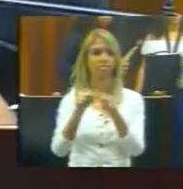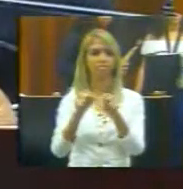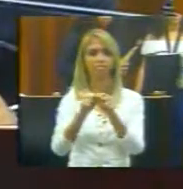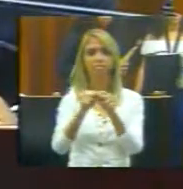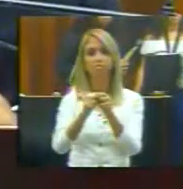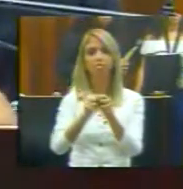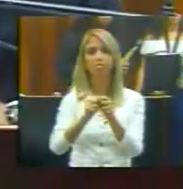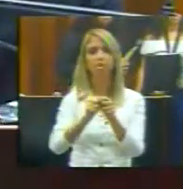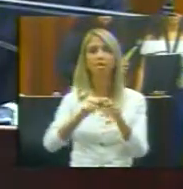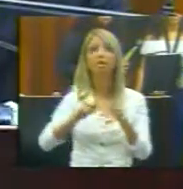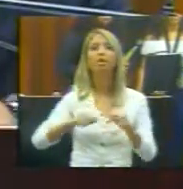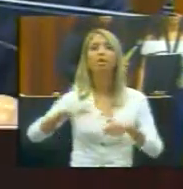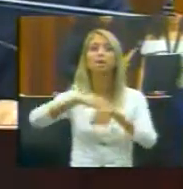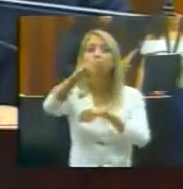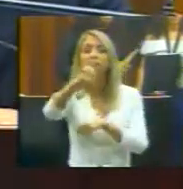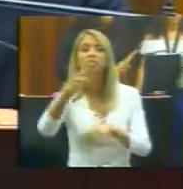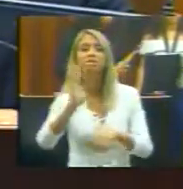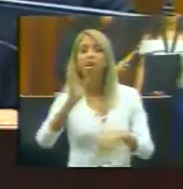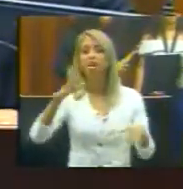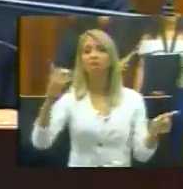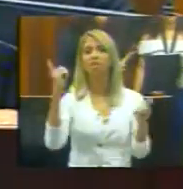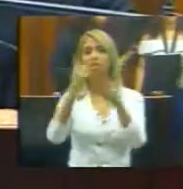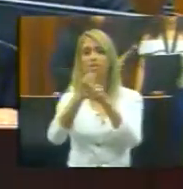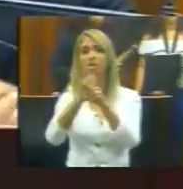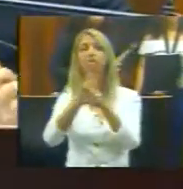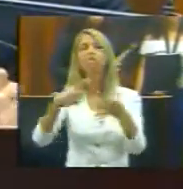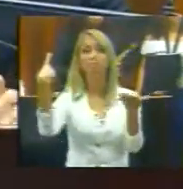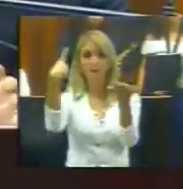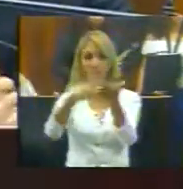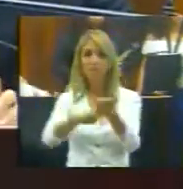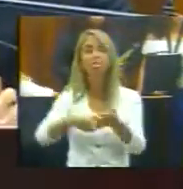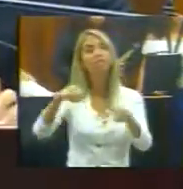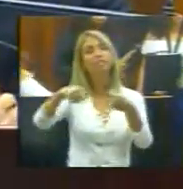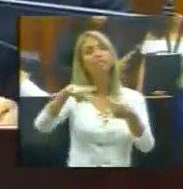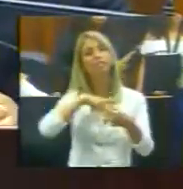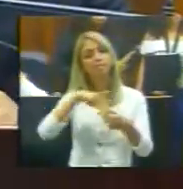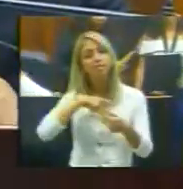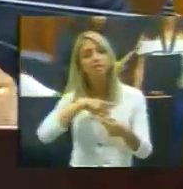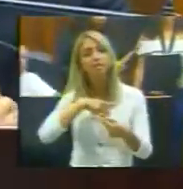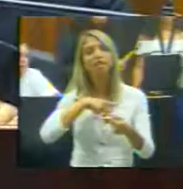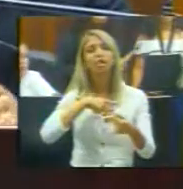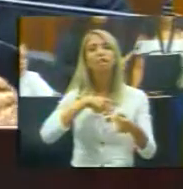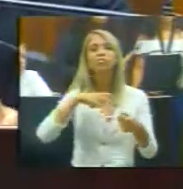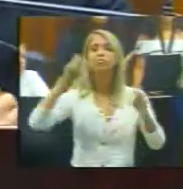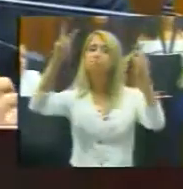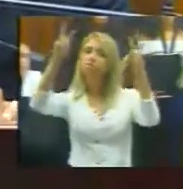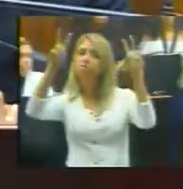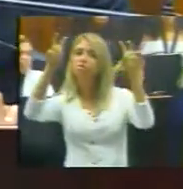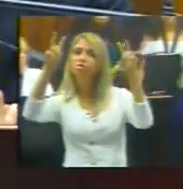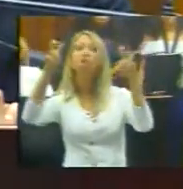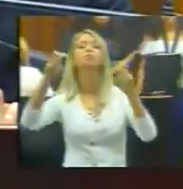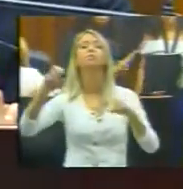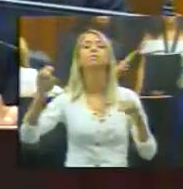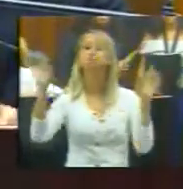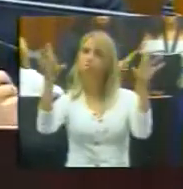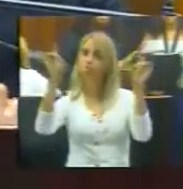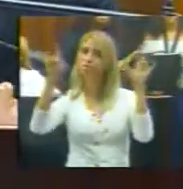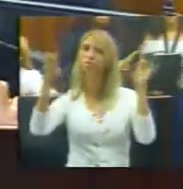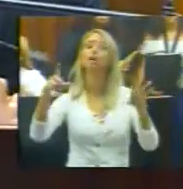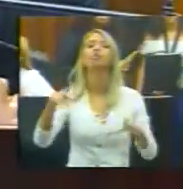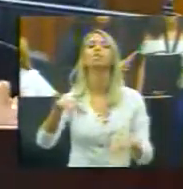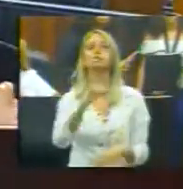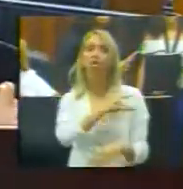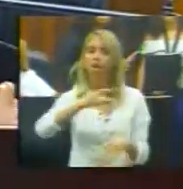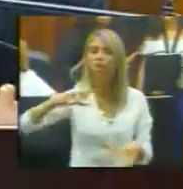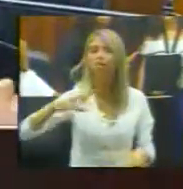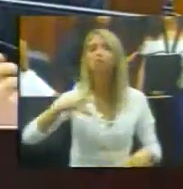um vereador. Também combinamos, Luiz, que a gente pudesse focar algumas áreas, em especial saúde, educação e